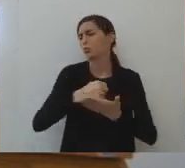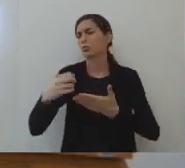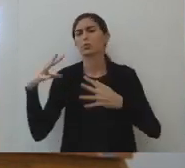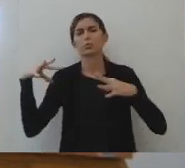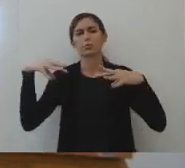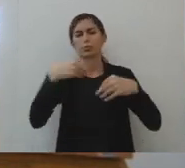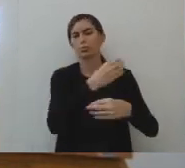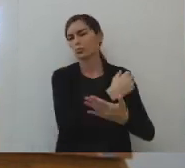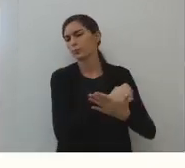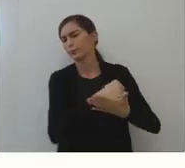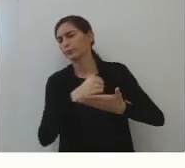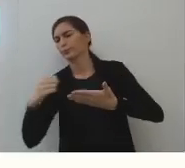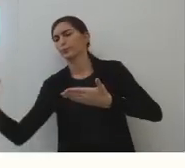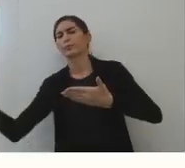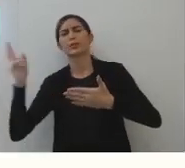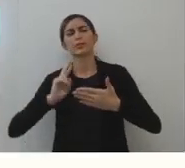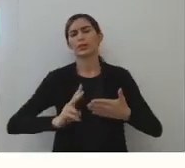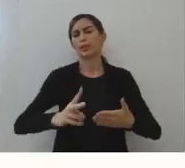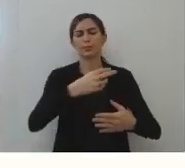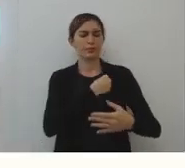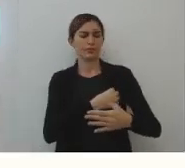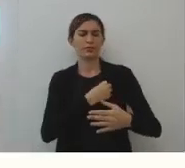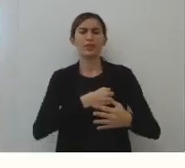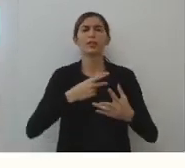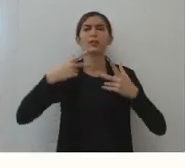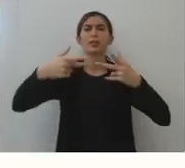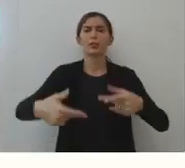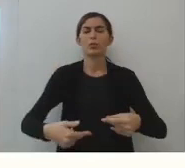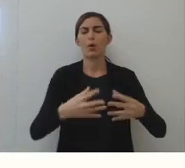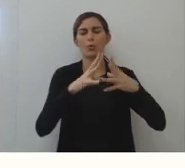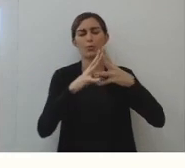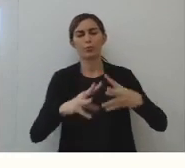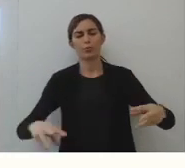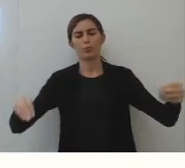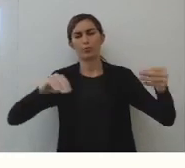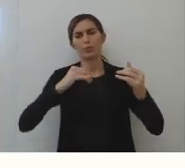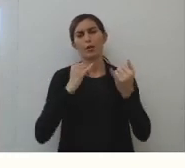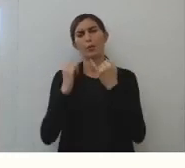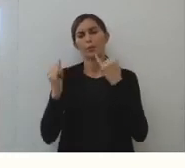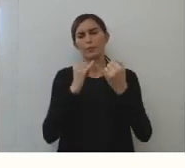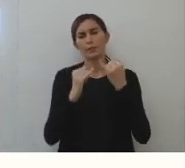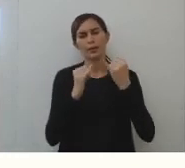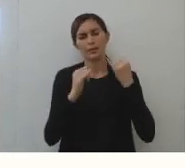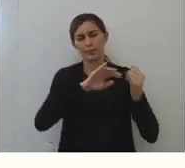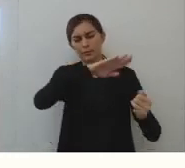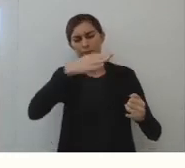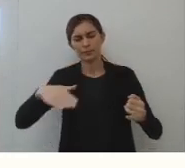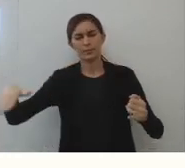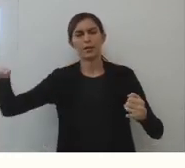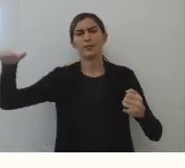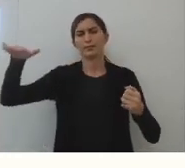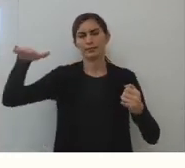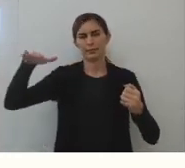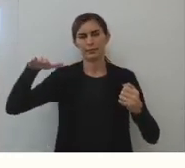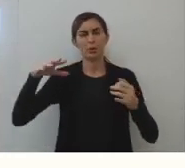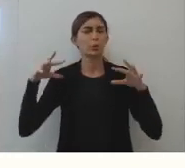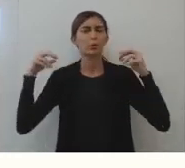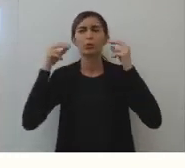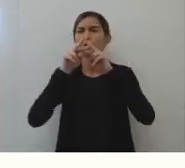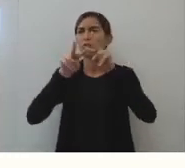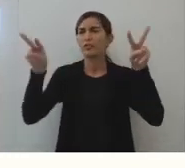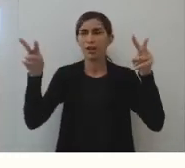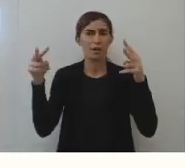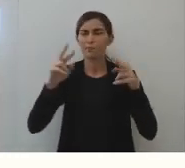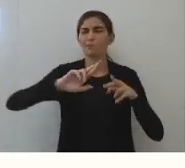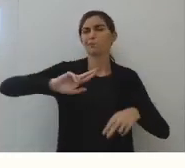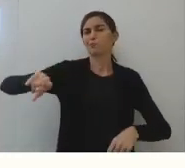tudo sempre passará. A vida vem em ondas como um mar, no indo e vindo infinito. Tudo que se vê não é igual